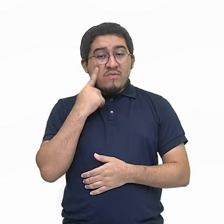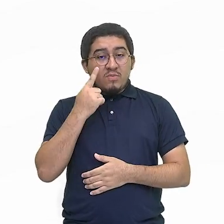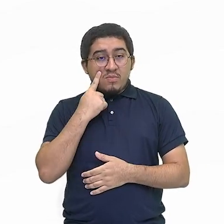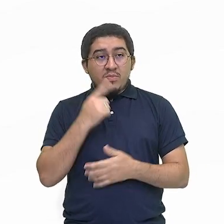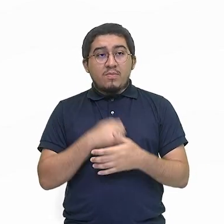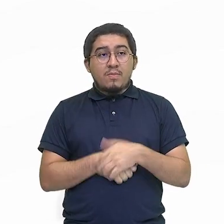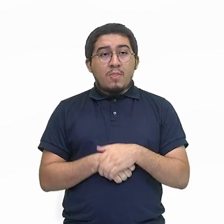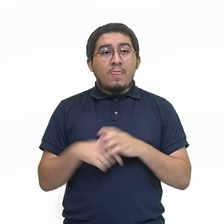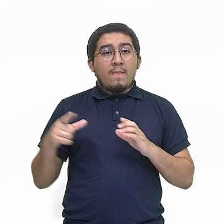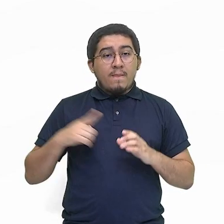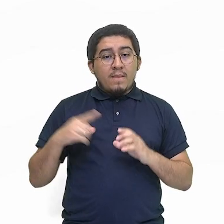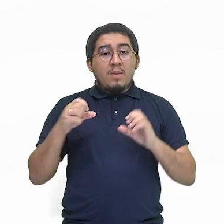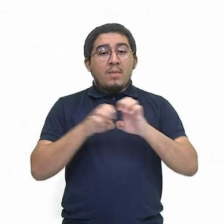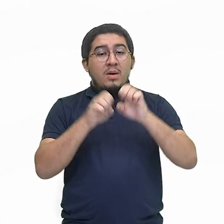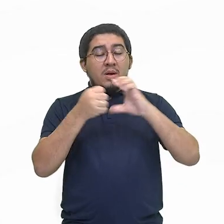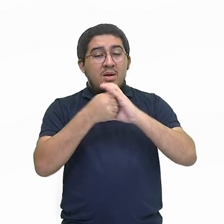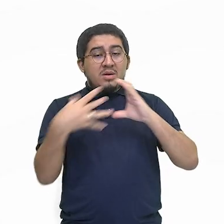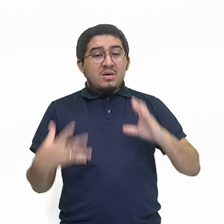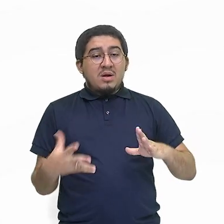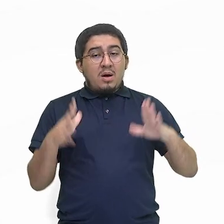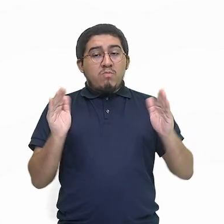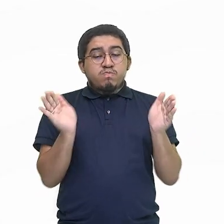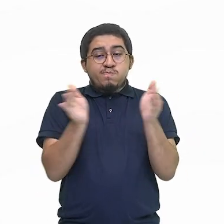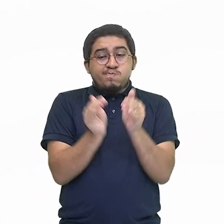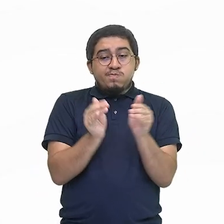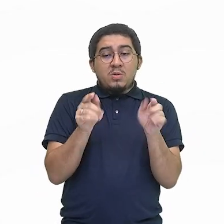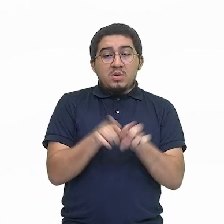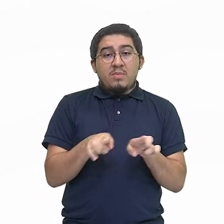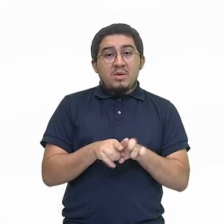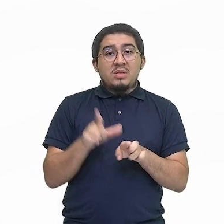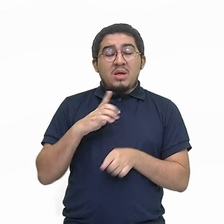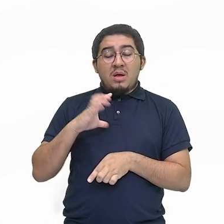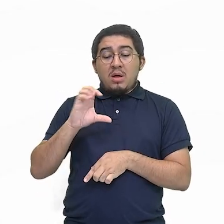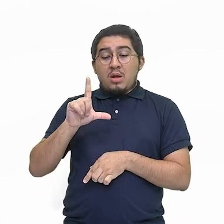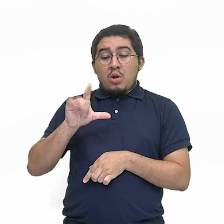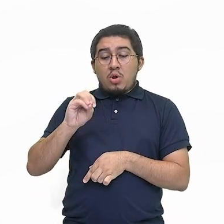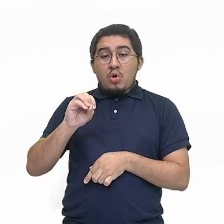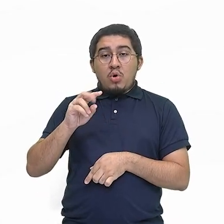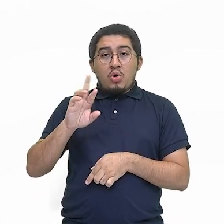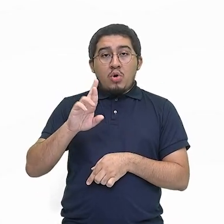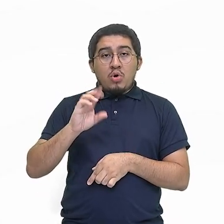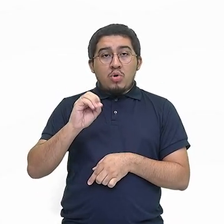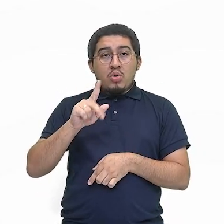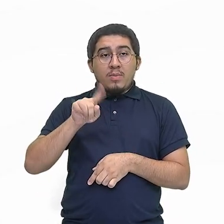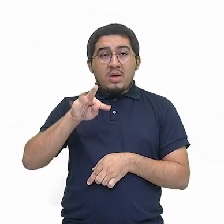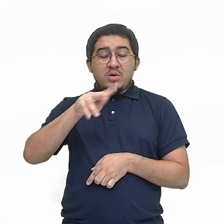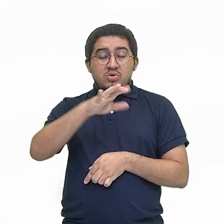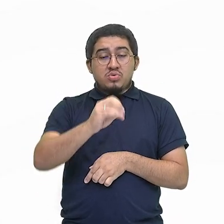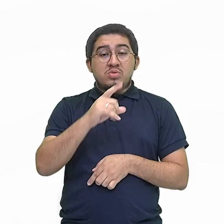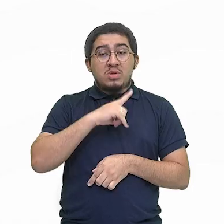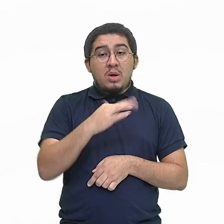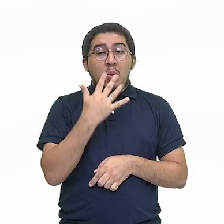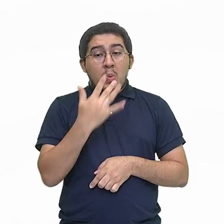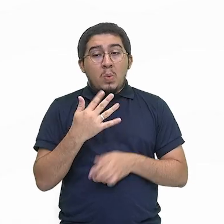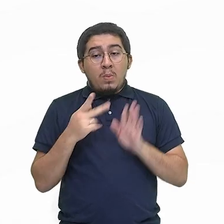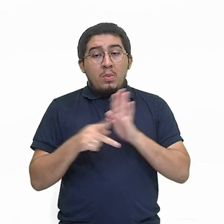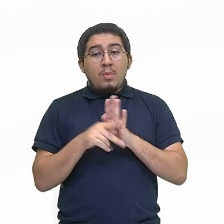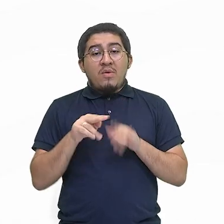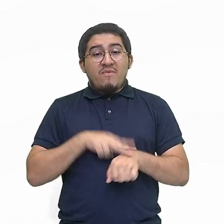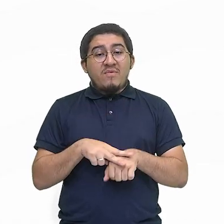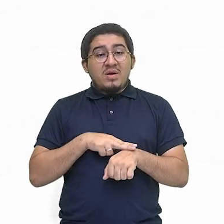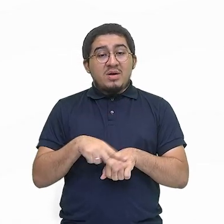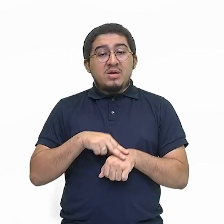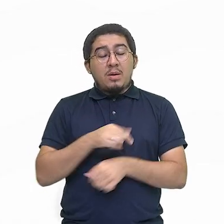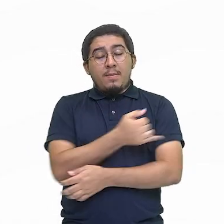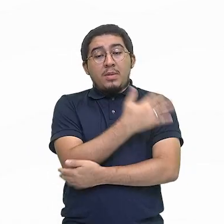Elas apresentam uma forma achatada e rica em cloroplastos, que é aquela substância que dá cor verde às